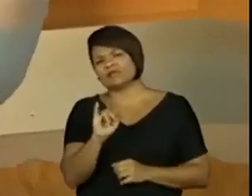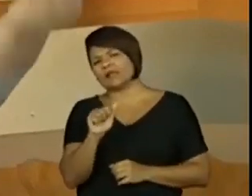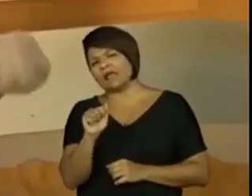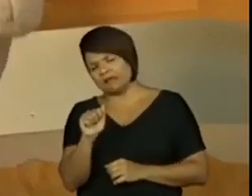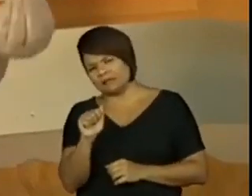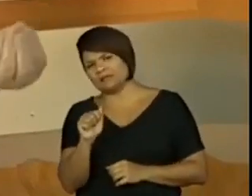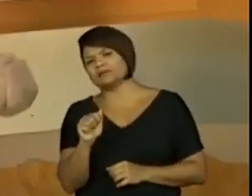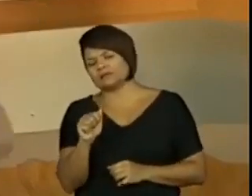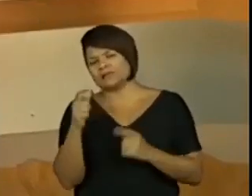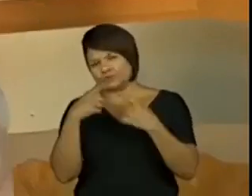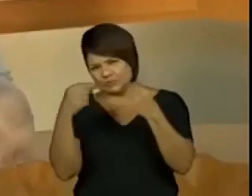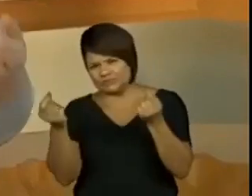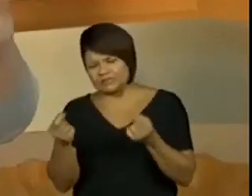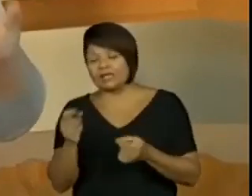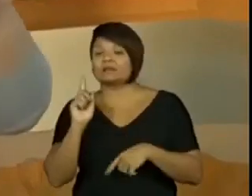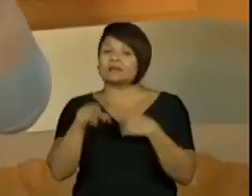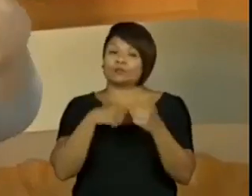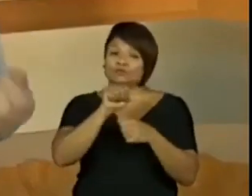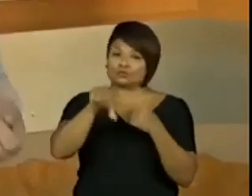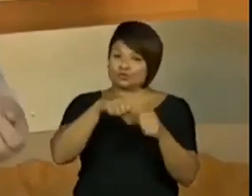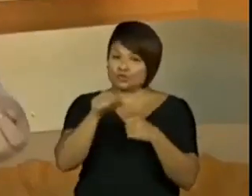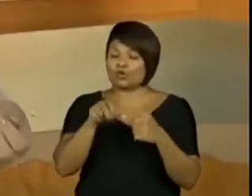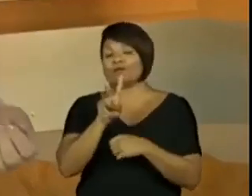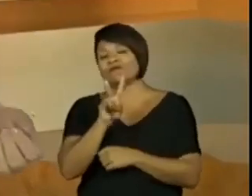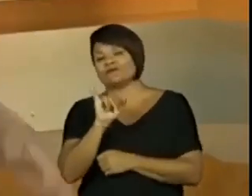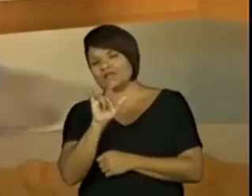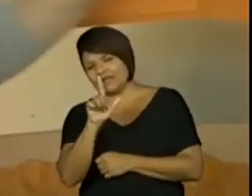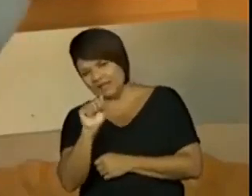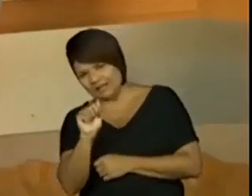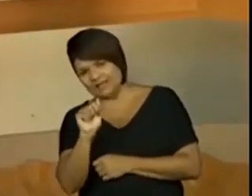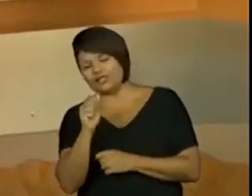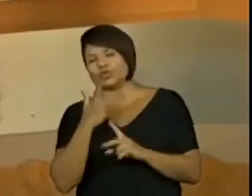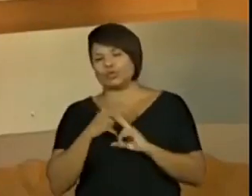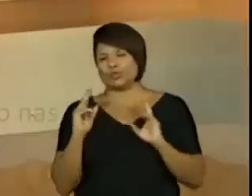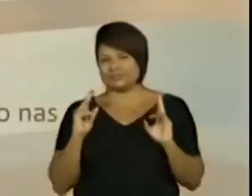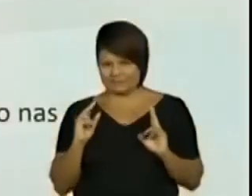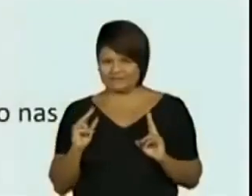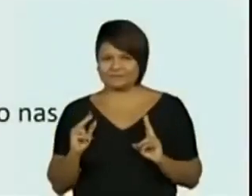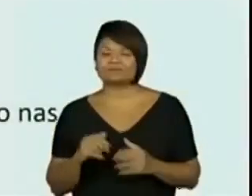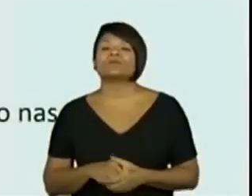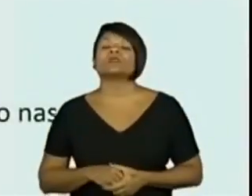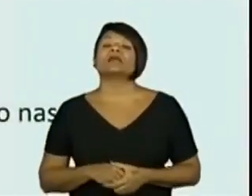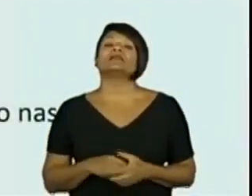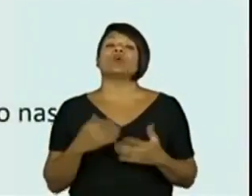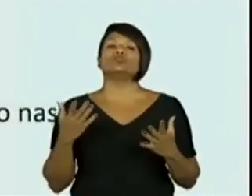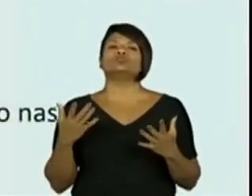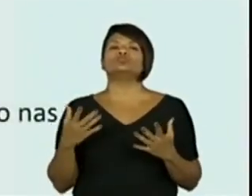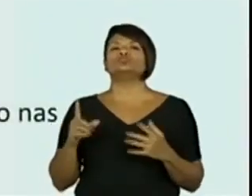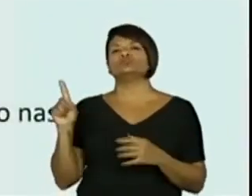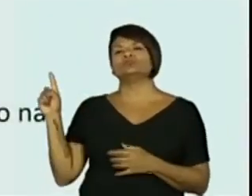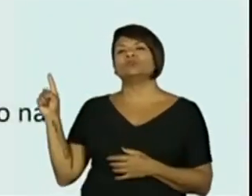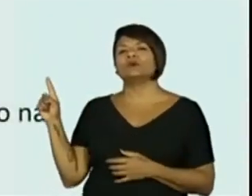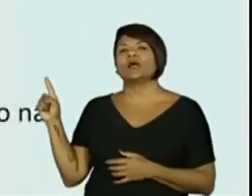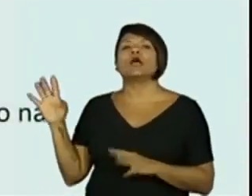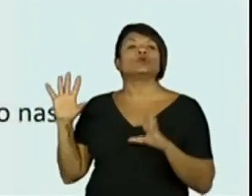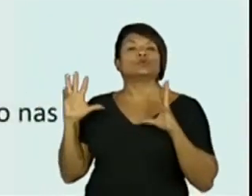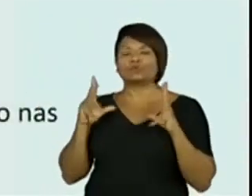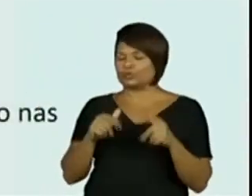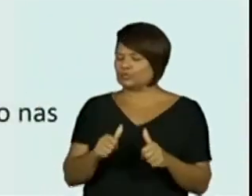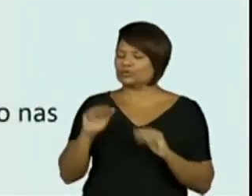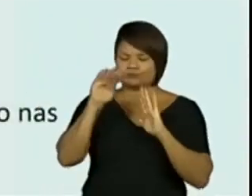Luas, que depois se torna Vila das Nuas. Então, esses elementos, né, são os elementos que